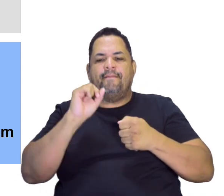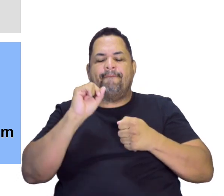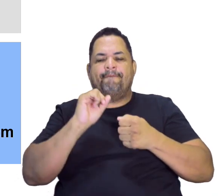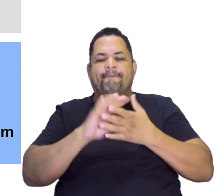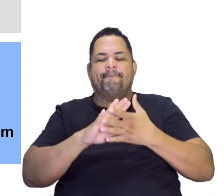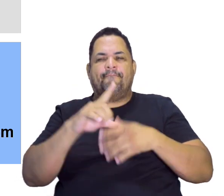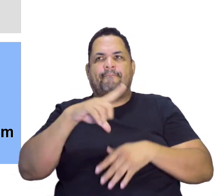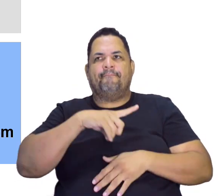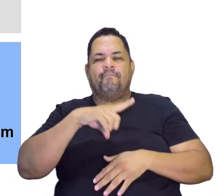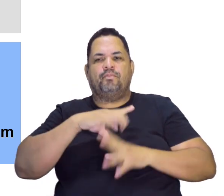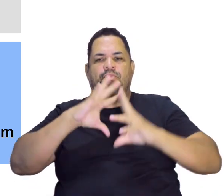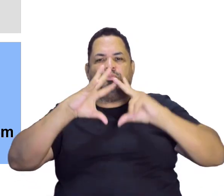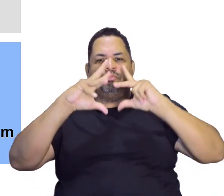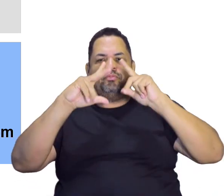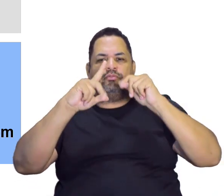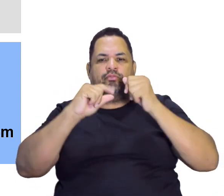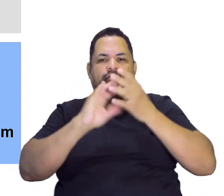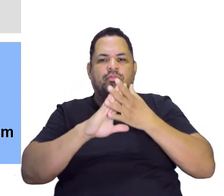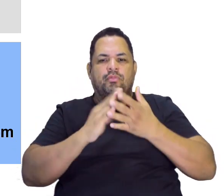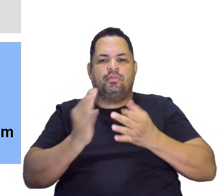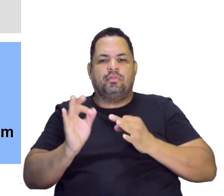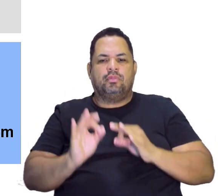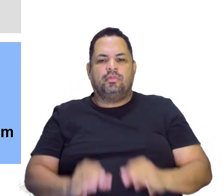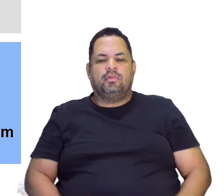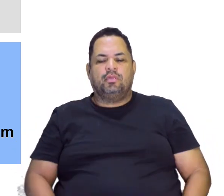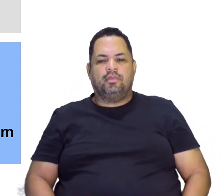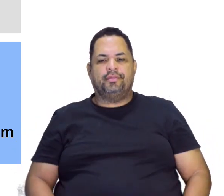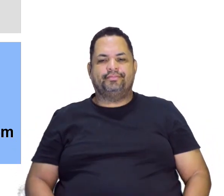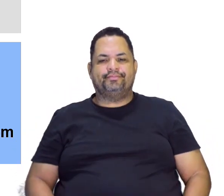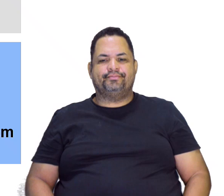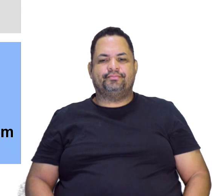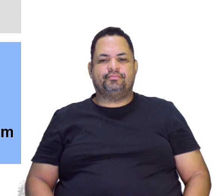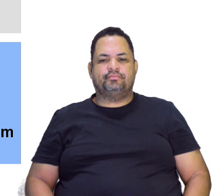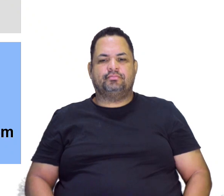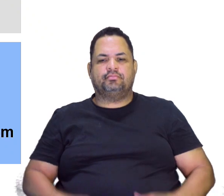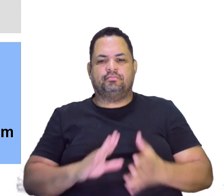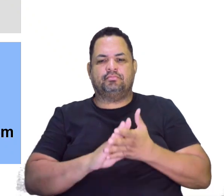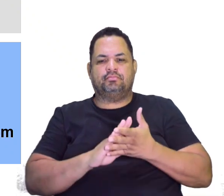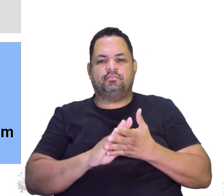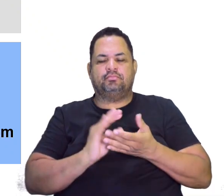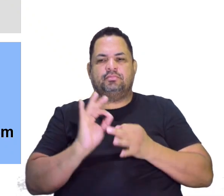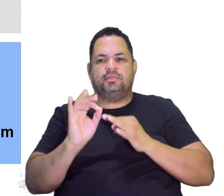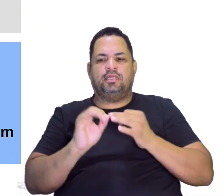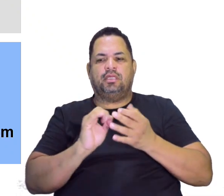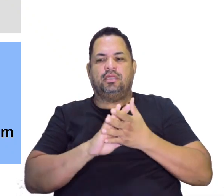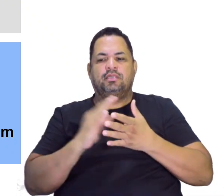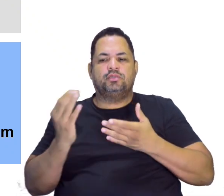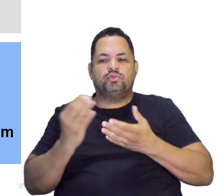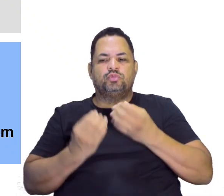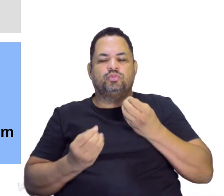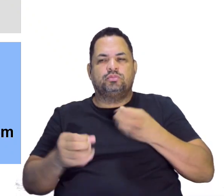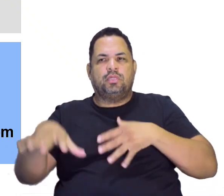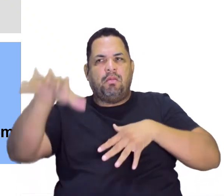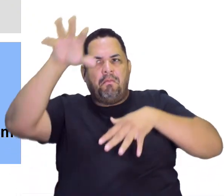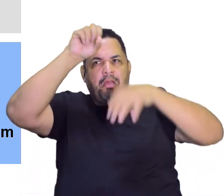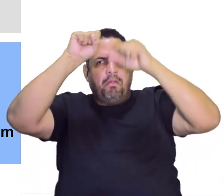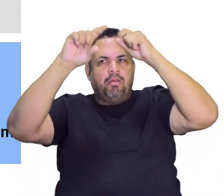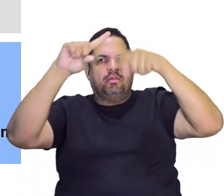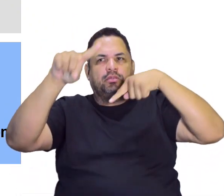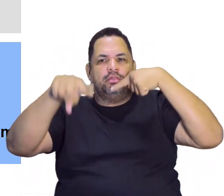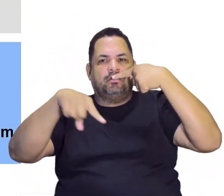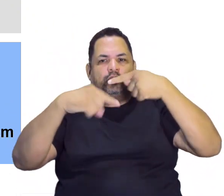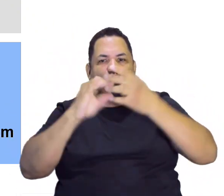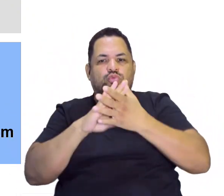intelectualidade vem toda a criação brasileira provocar sua reelaboração